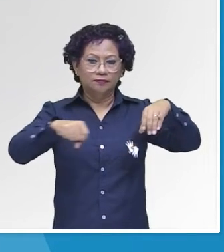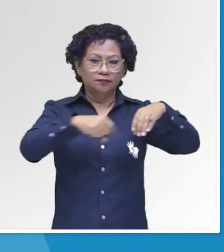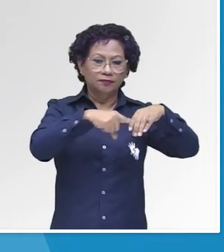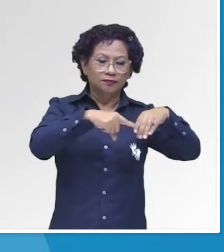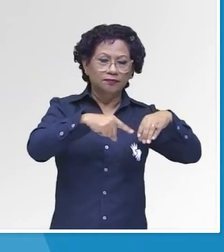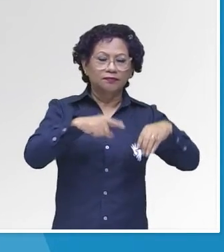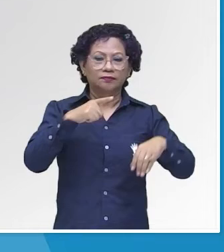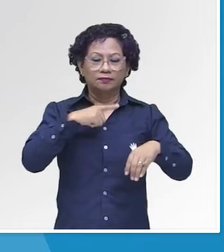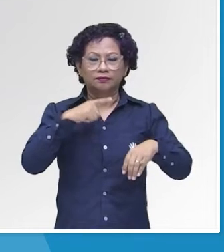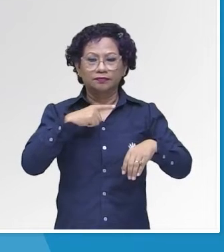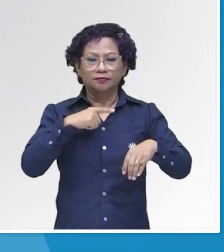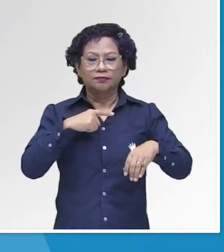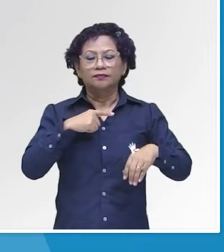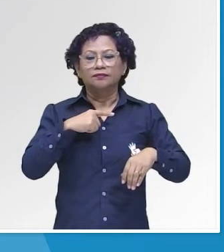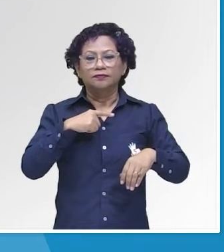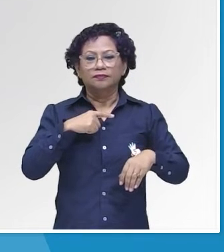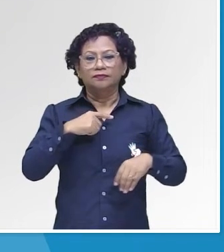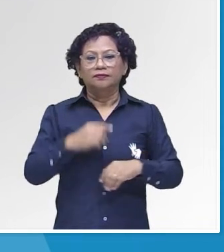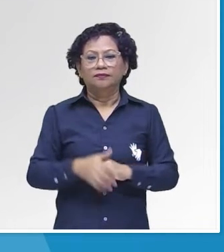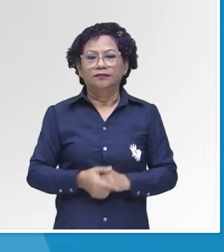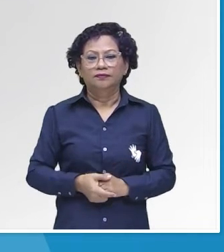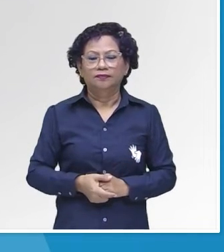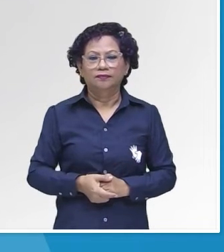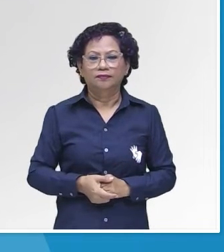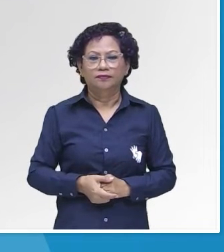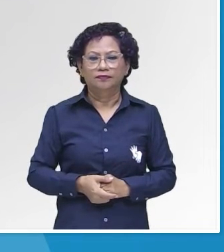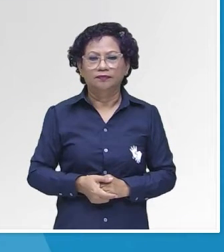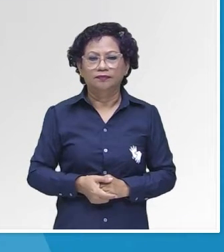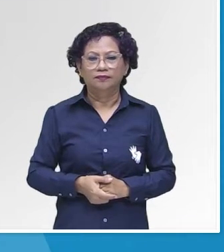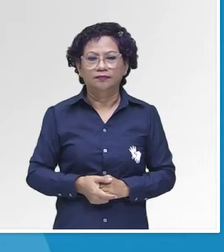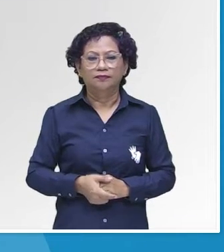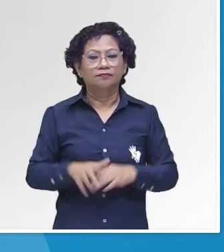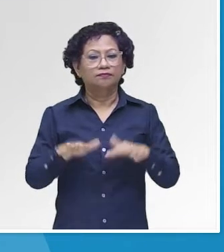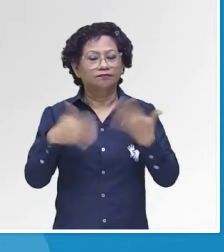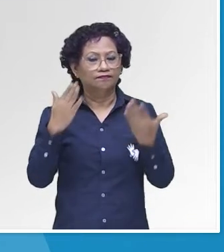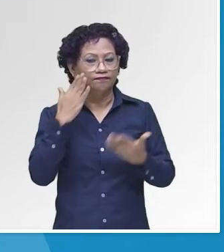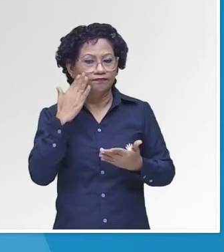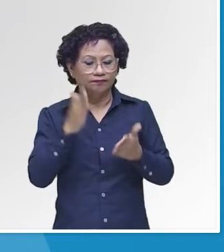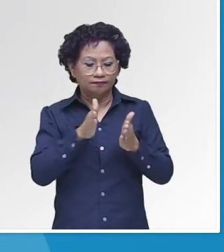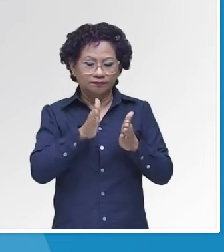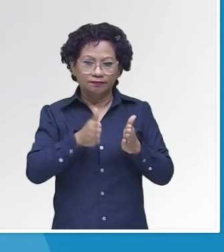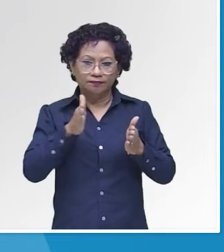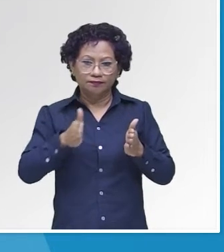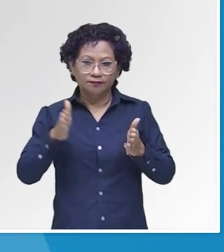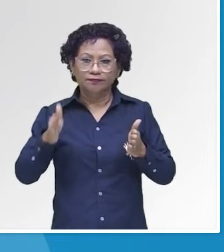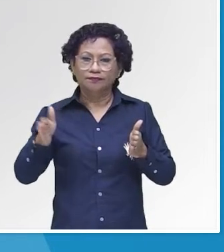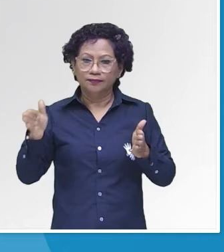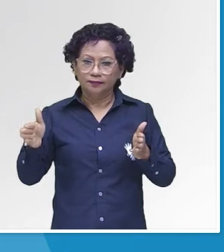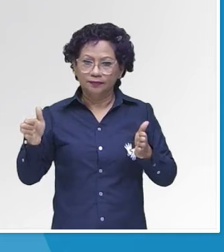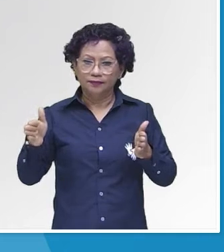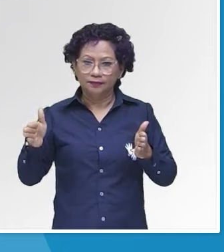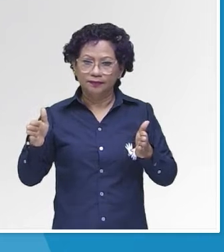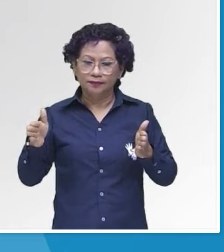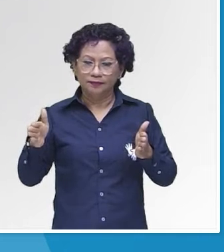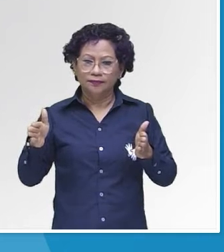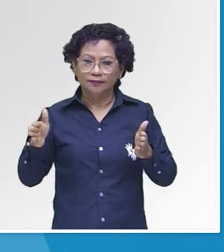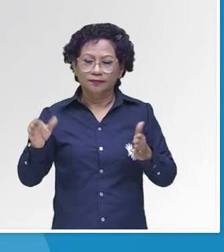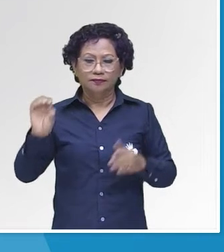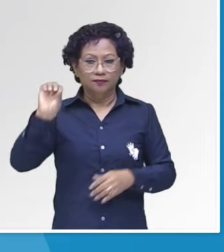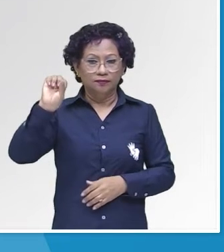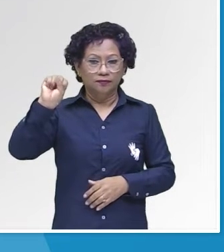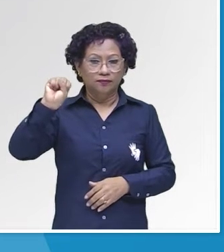sofridas. Vamos analisar esses resultados? Olha só, acompanhe comigo. Temos aqui que em uma sequência de 8